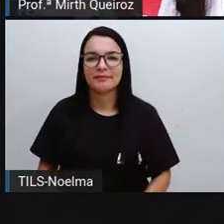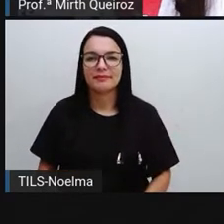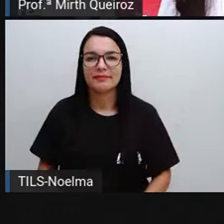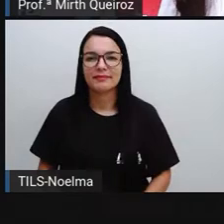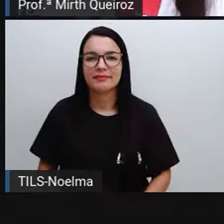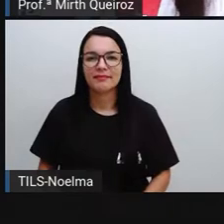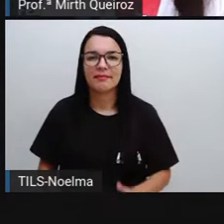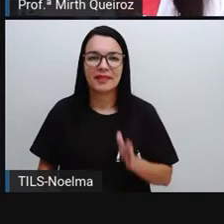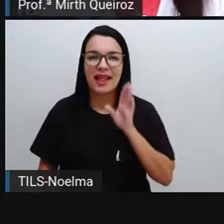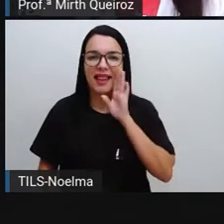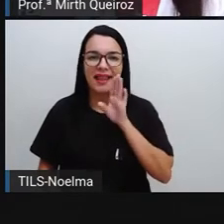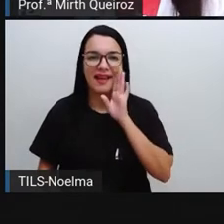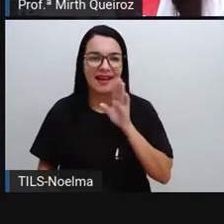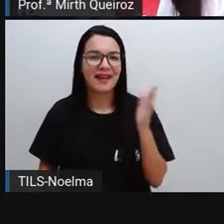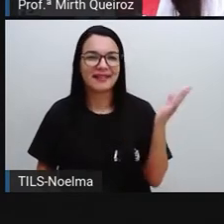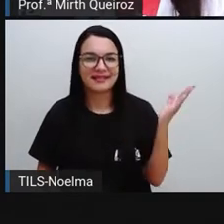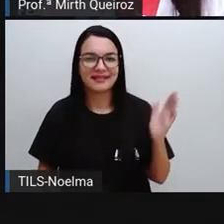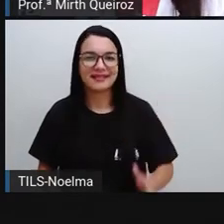que ficou.